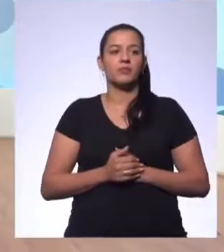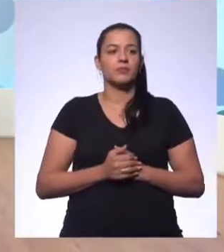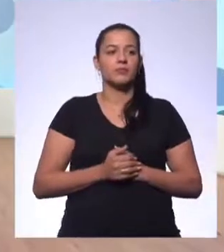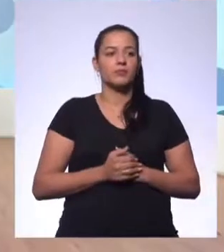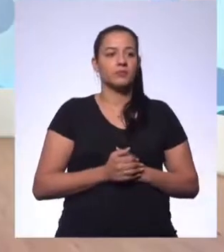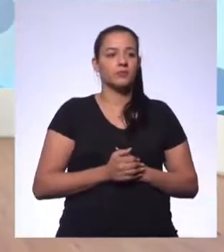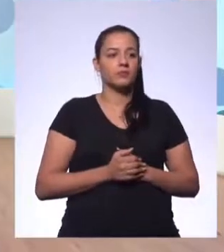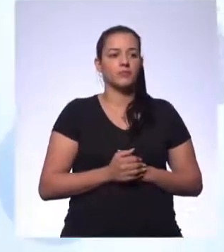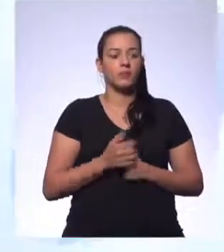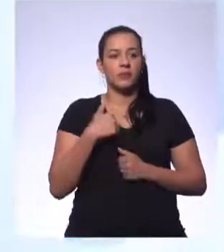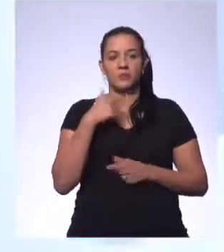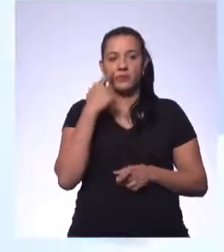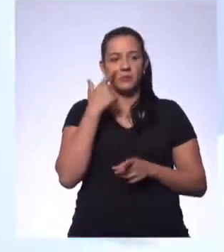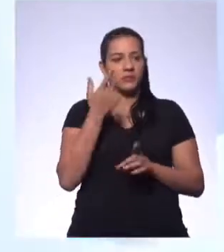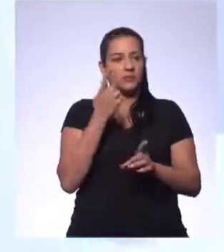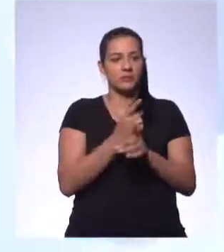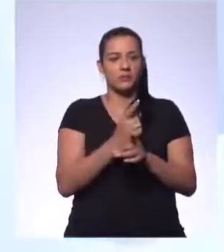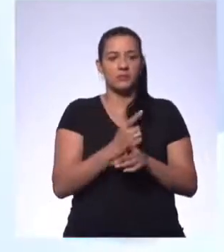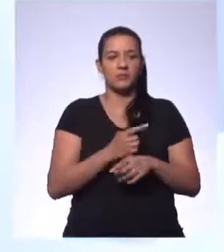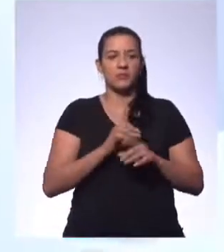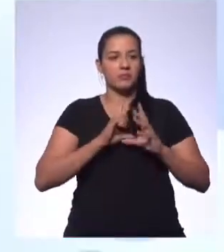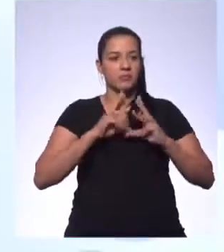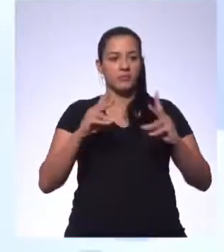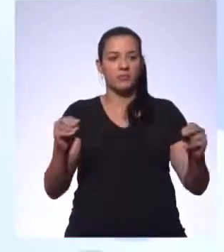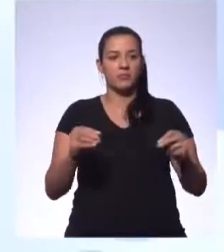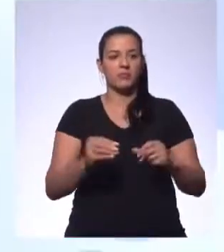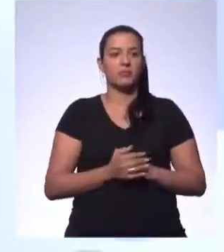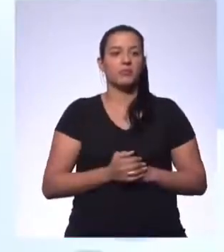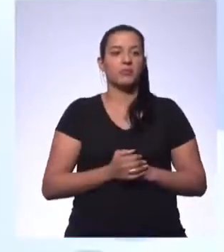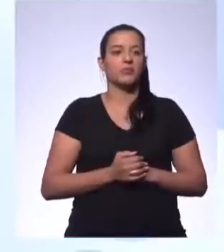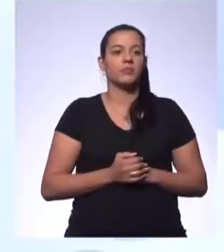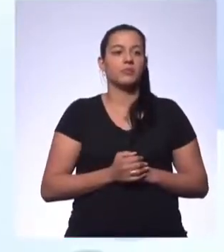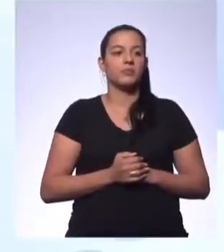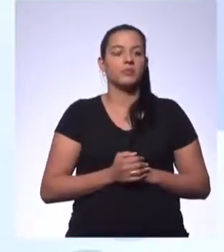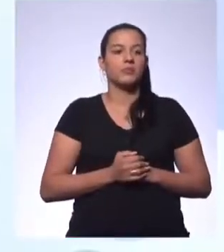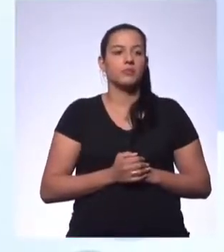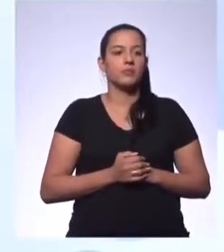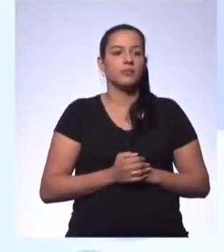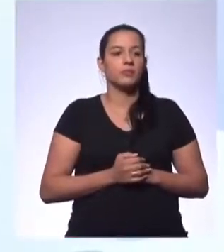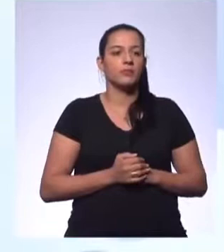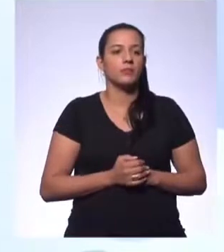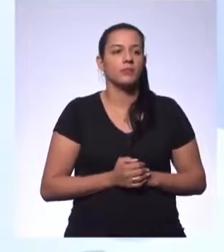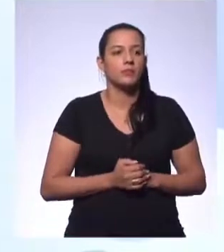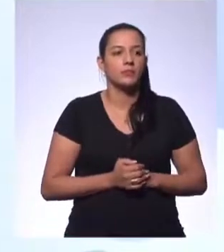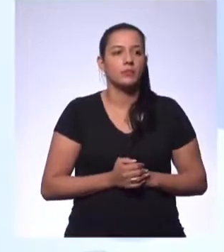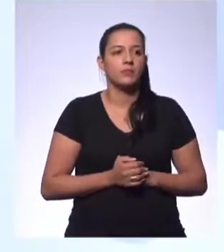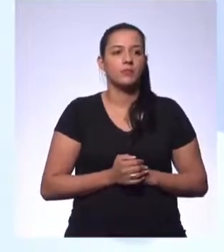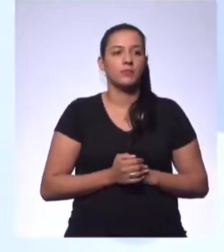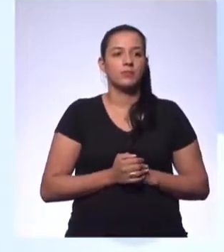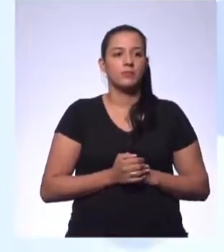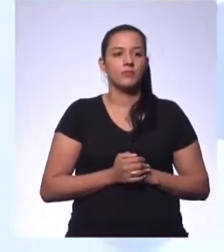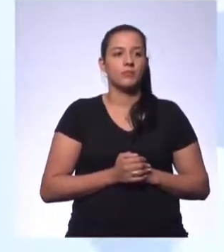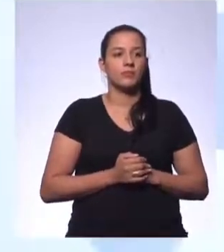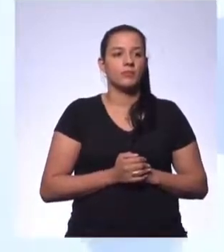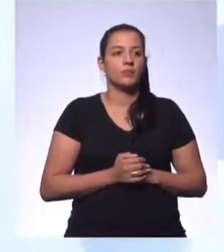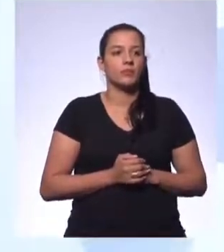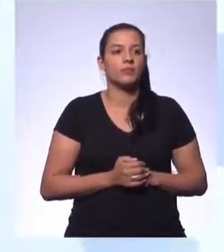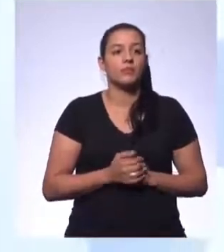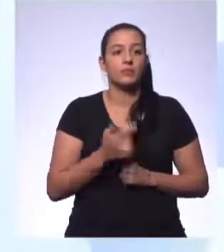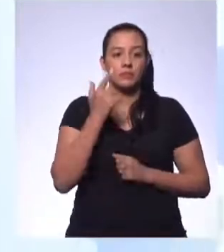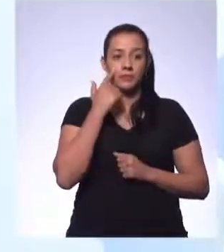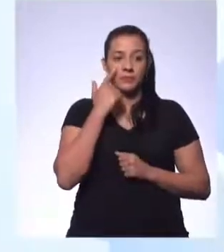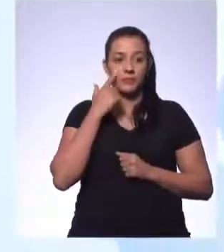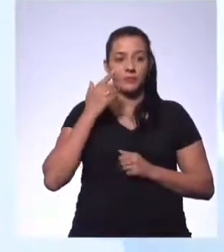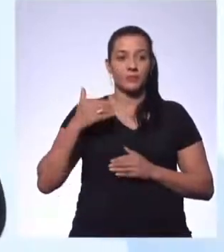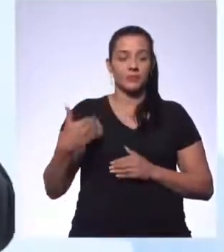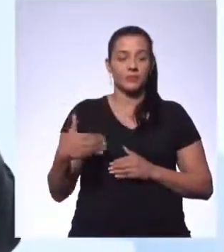né? Não achei. Esse pessoal, né, sumiu aí, tá? Bom, olha só, gente. Então, né, para a gente